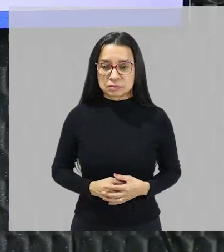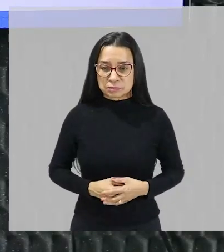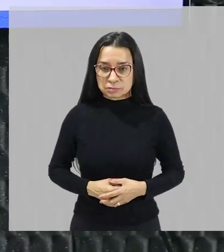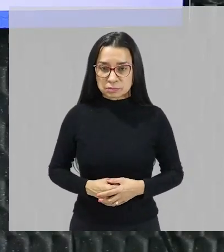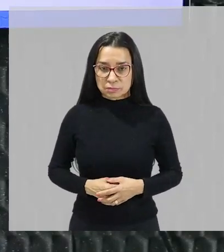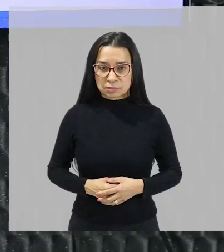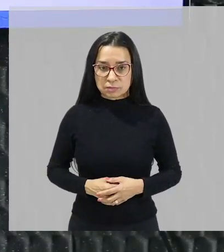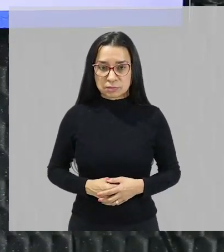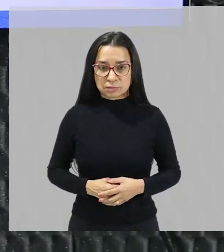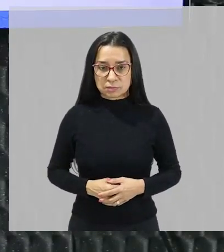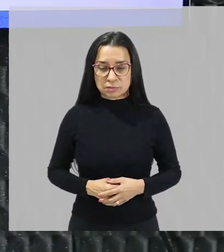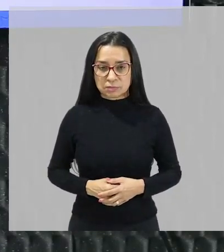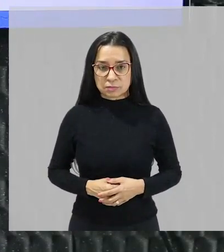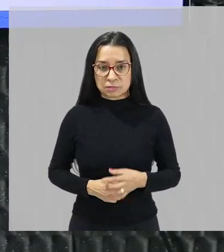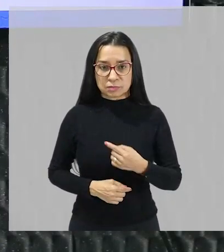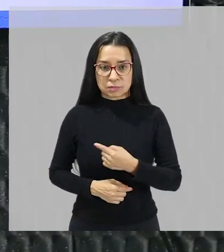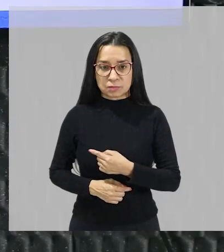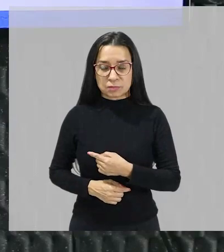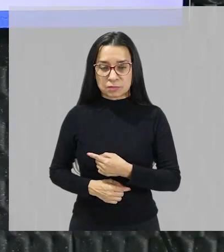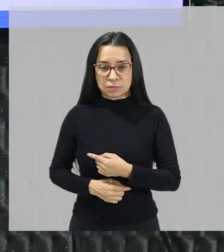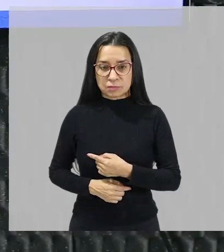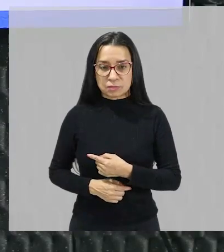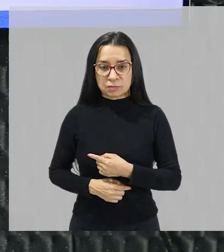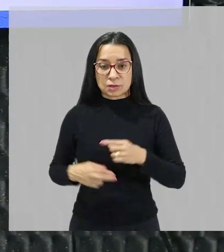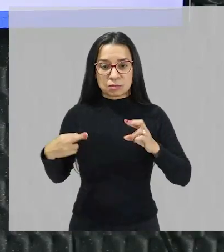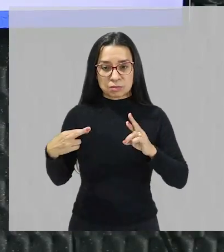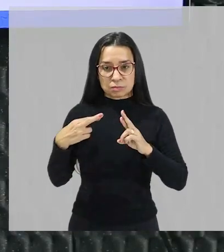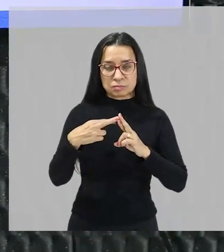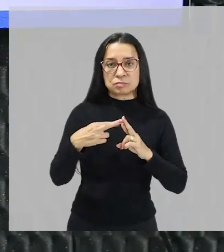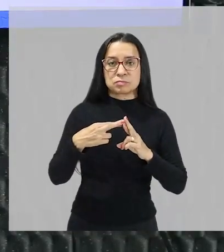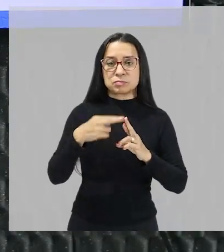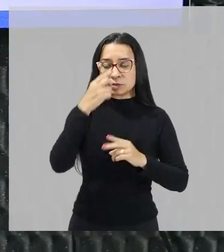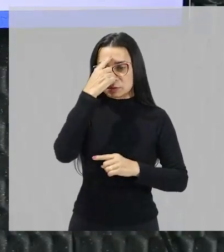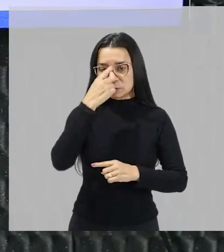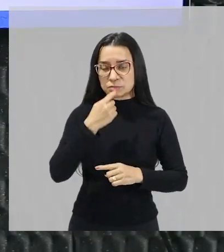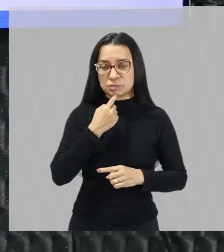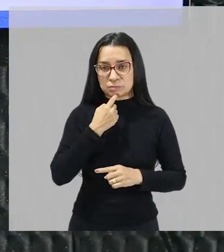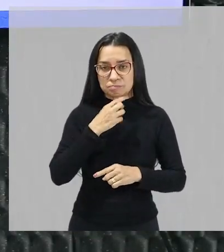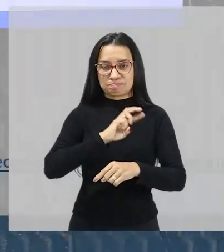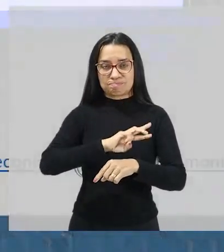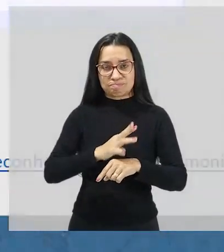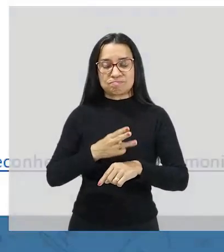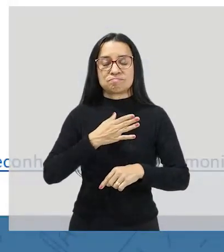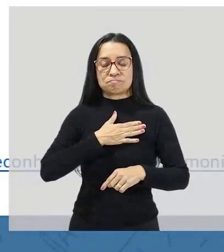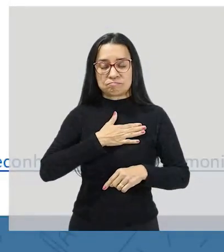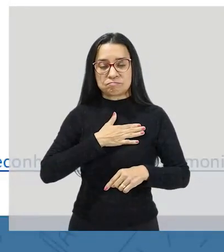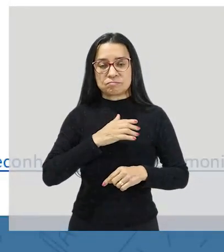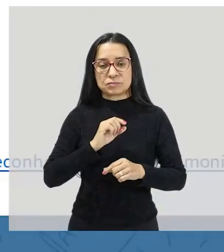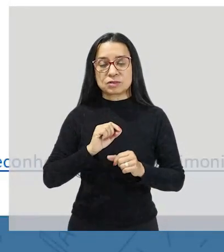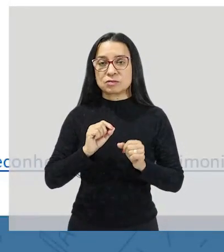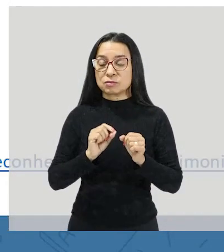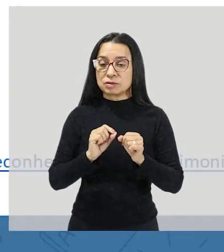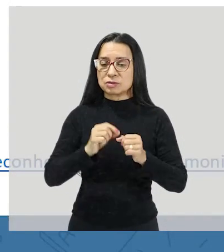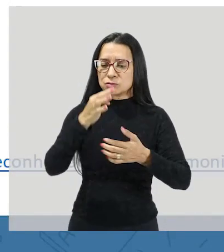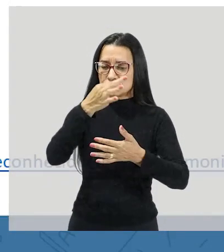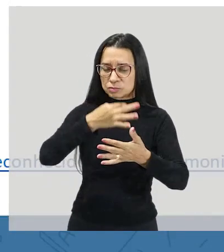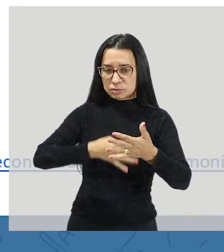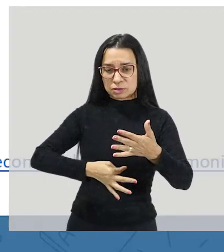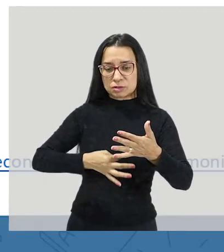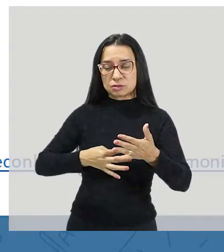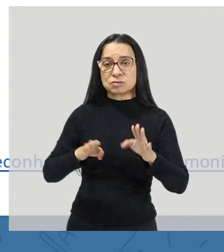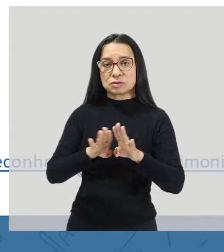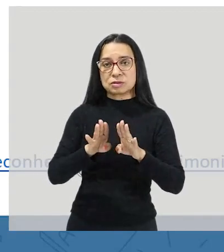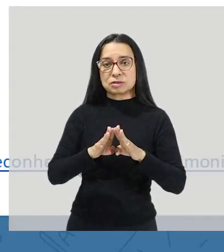foto que a gente está vendo aqui. Então tem uma referência de imagem. A UEMA gosta de fazer isso, né? Coloca um texto, uma referência de imagem para